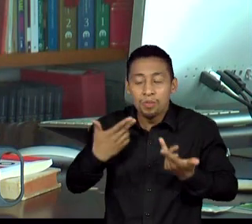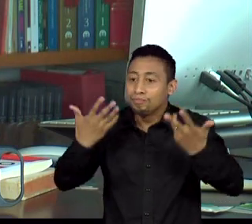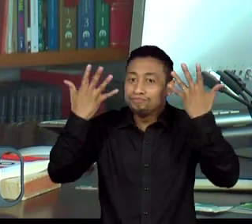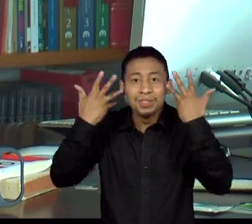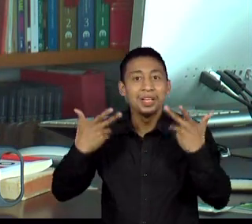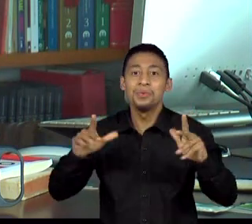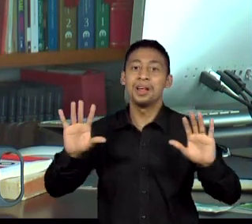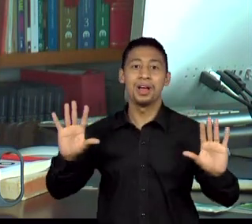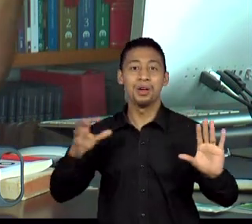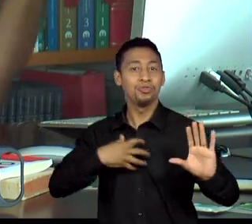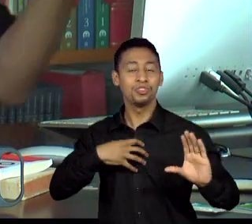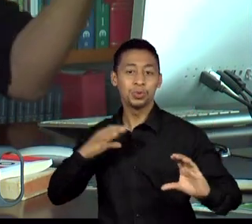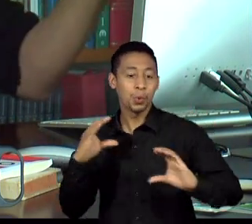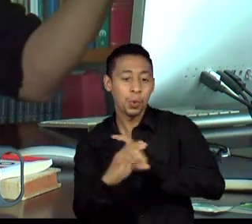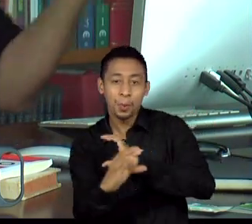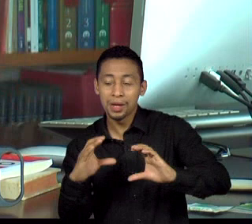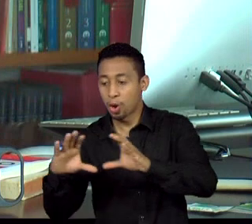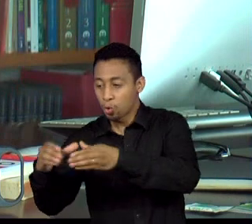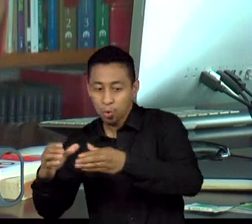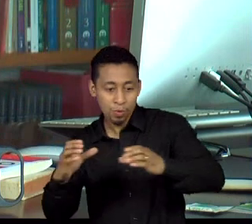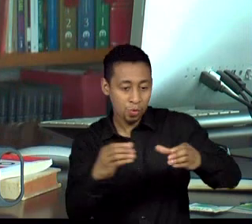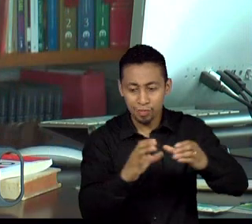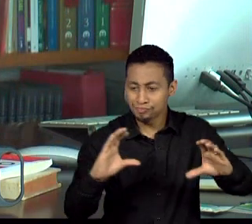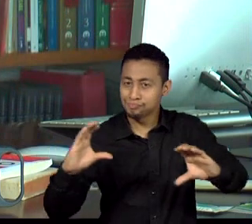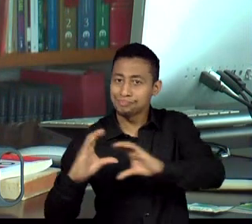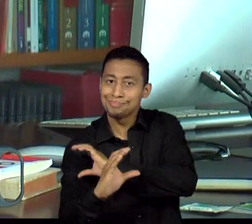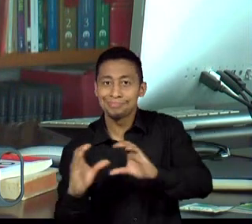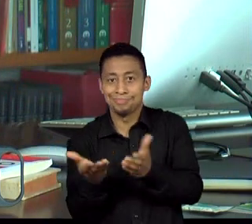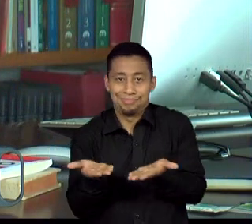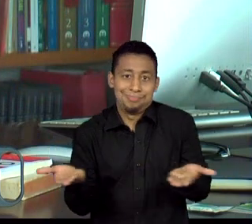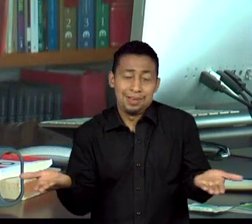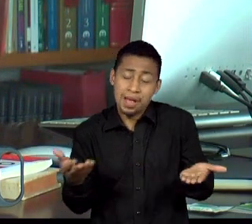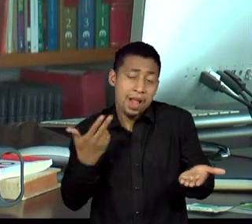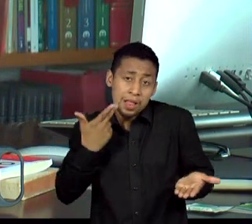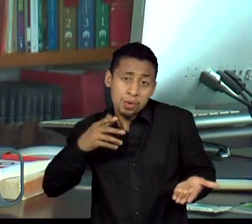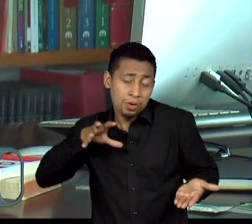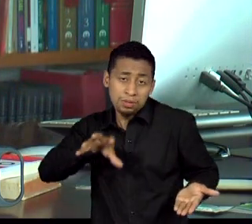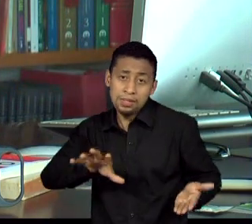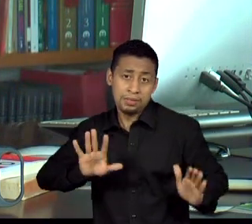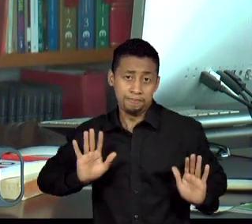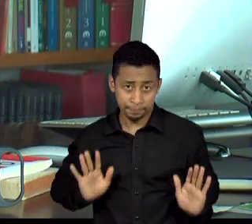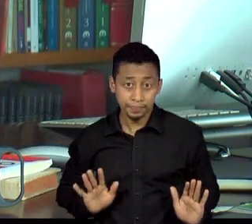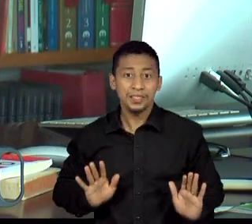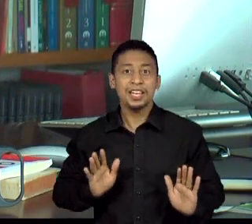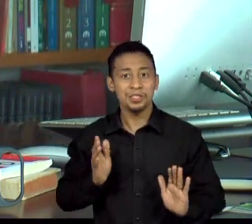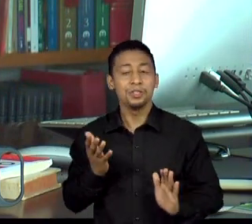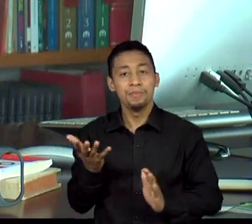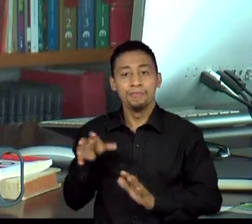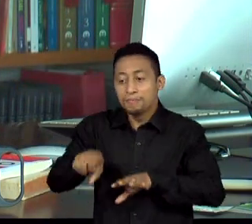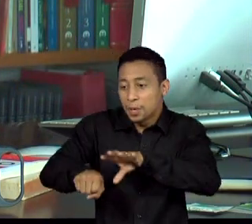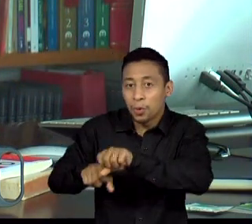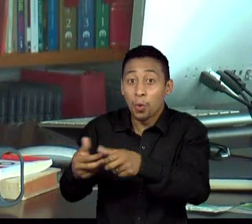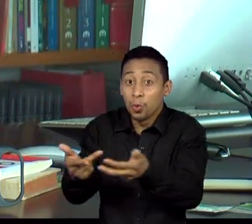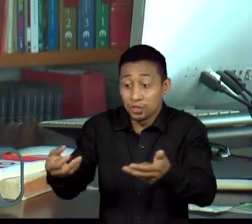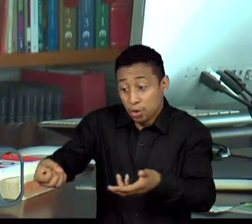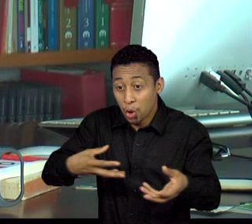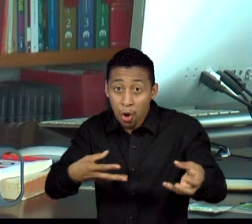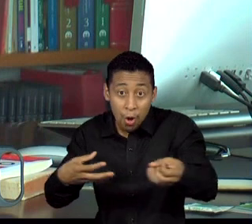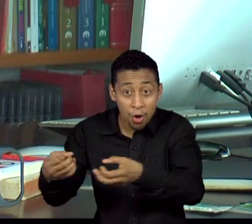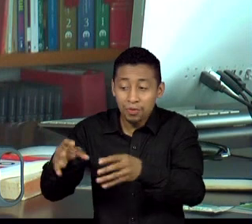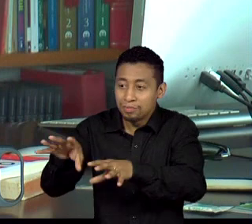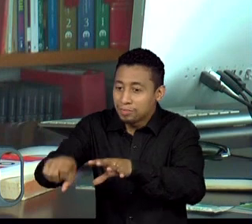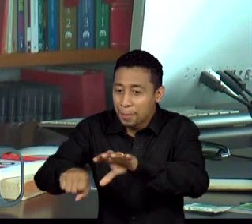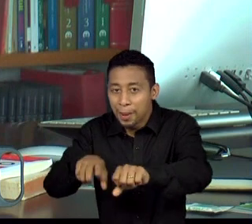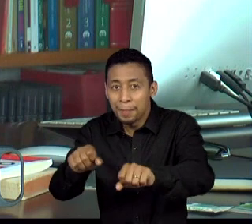grupo, assim. Então a gente misturou algumas coisas bem atuais que eu mesmo já não sei